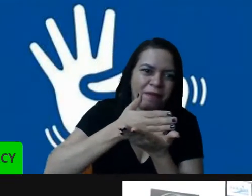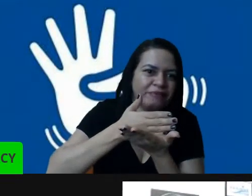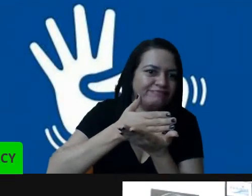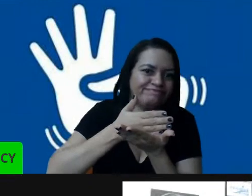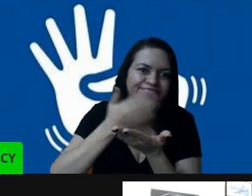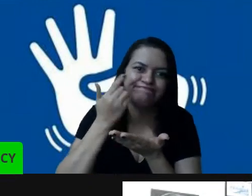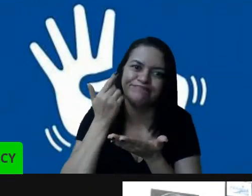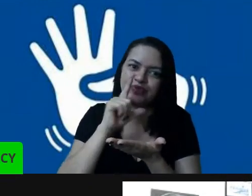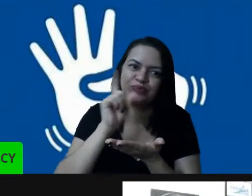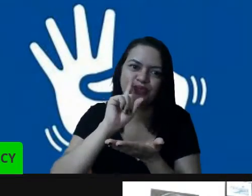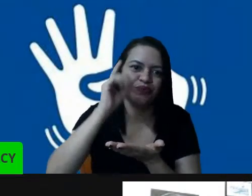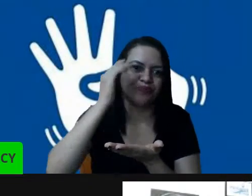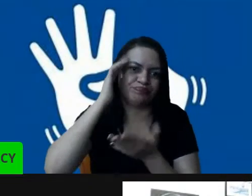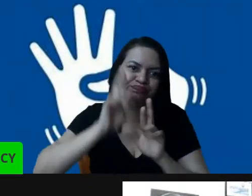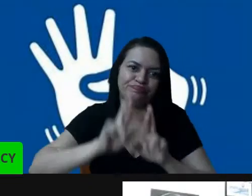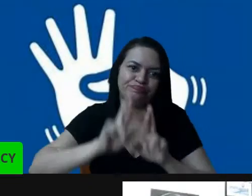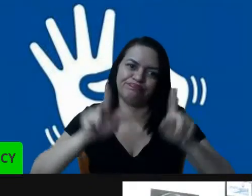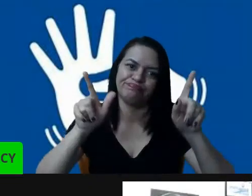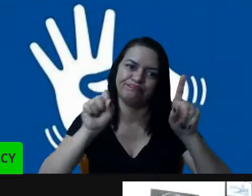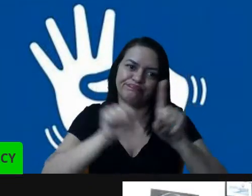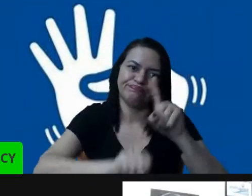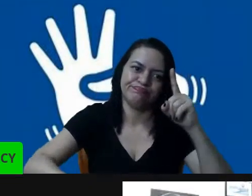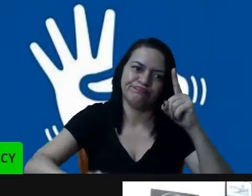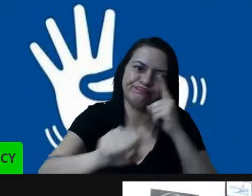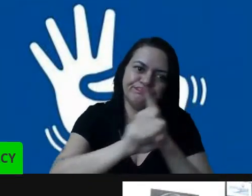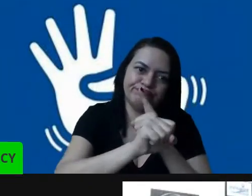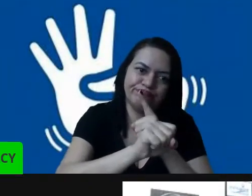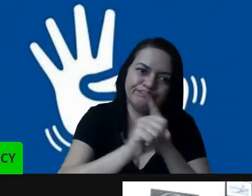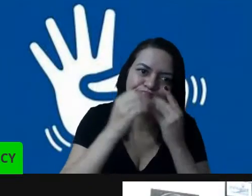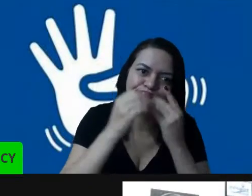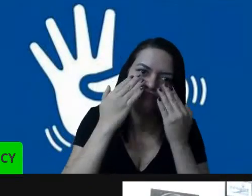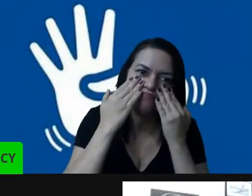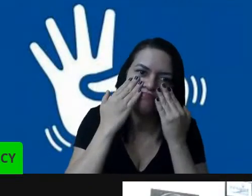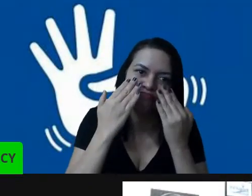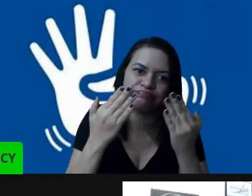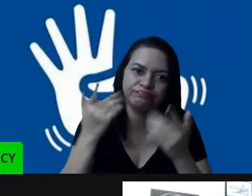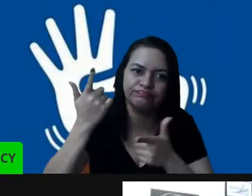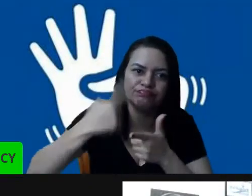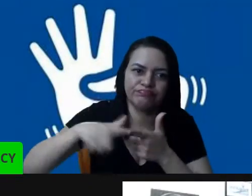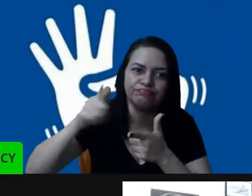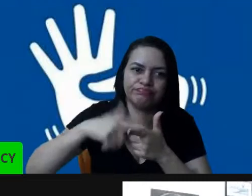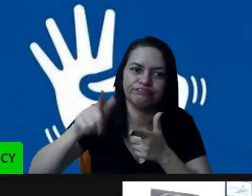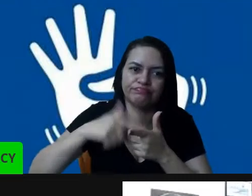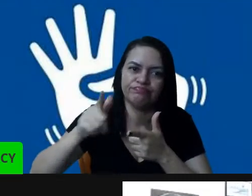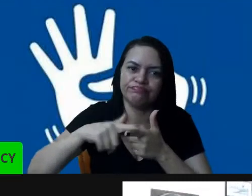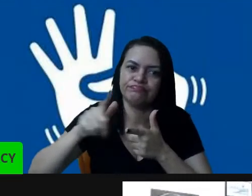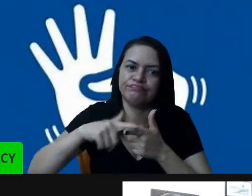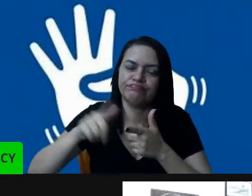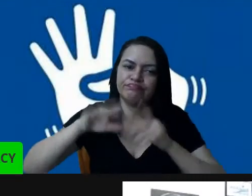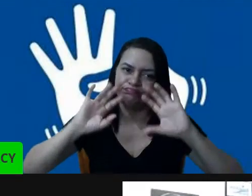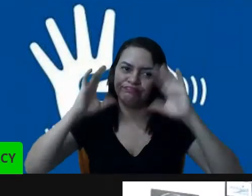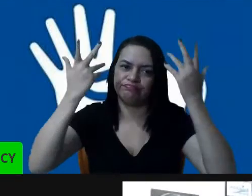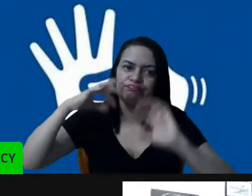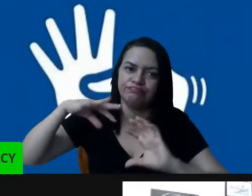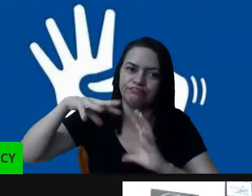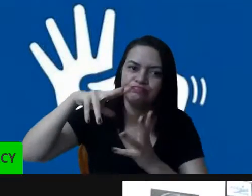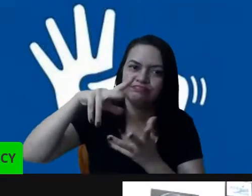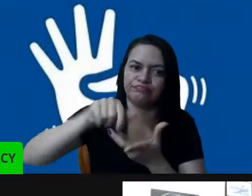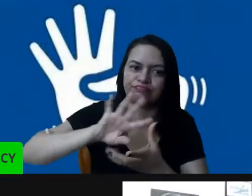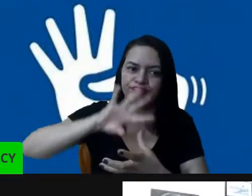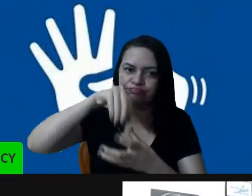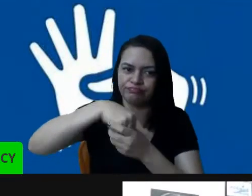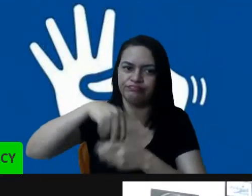diferença social, diante de toda essa catástrofe que está acontecendo no mundo, não só no nosso país, mas no mundo todo.